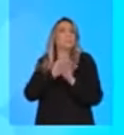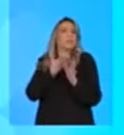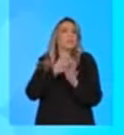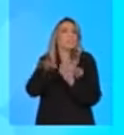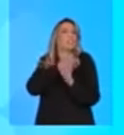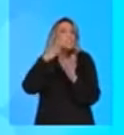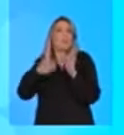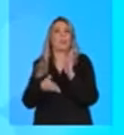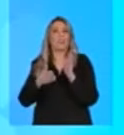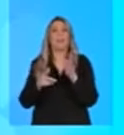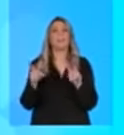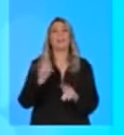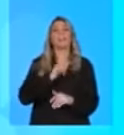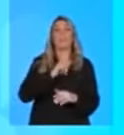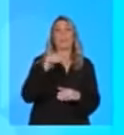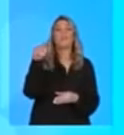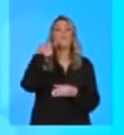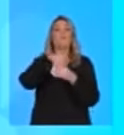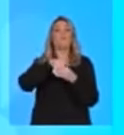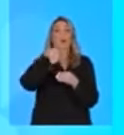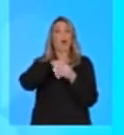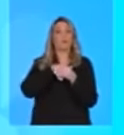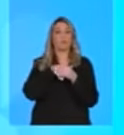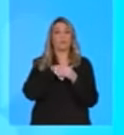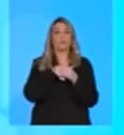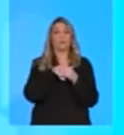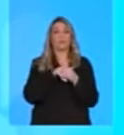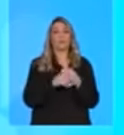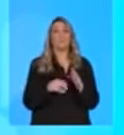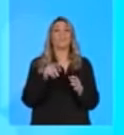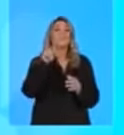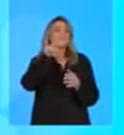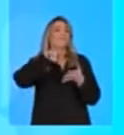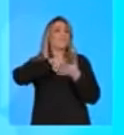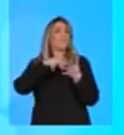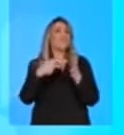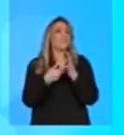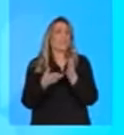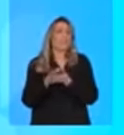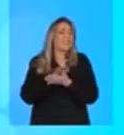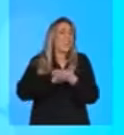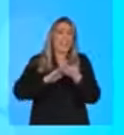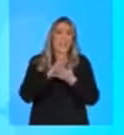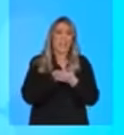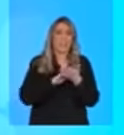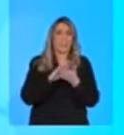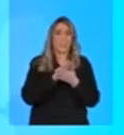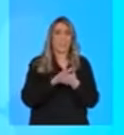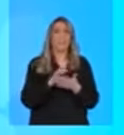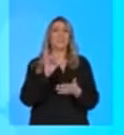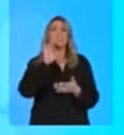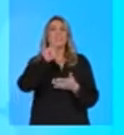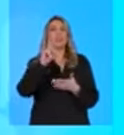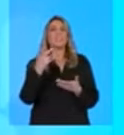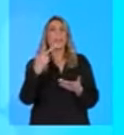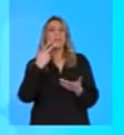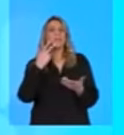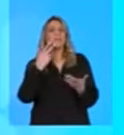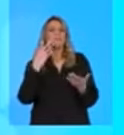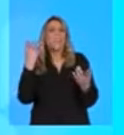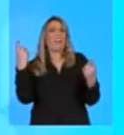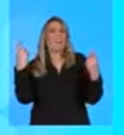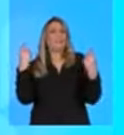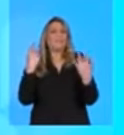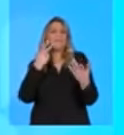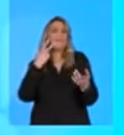eh ter votos e embora aquilo não signifique nada para ninguém além da agressividade às pessoas